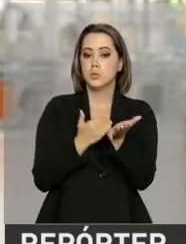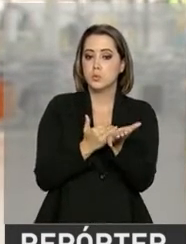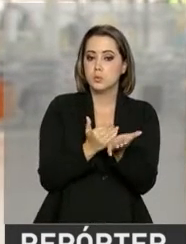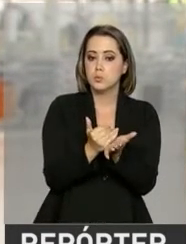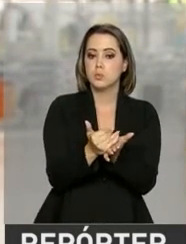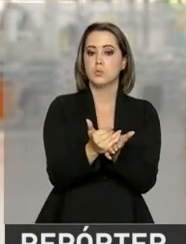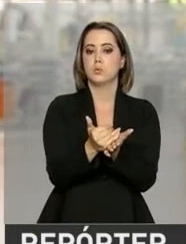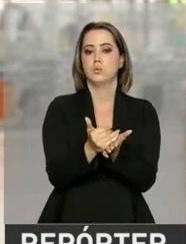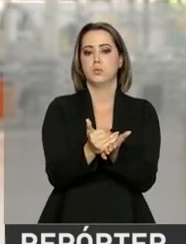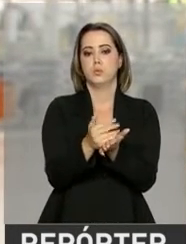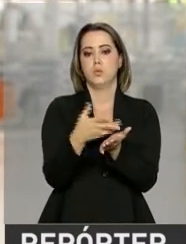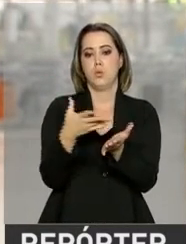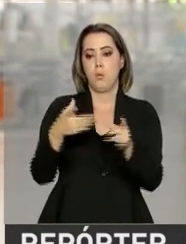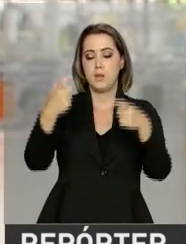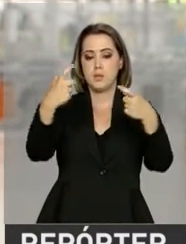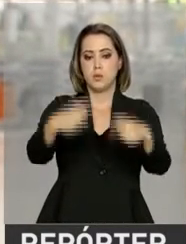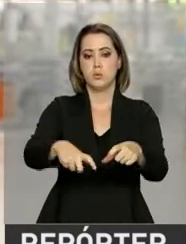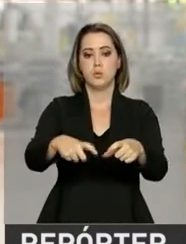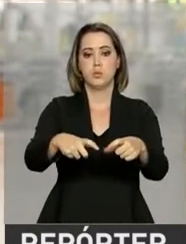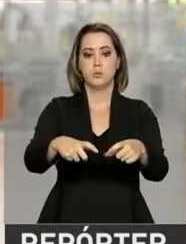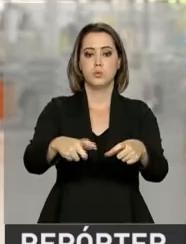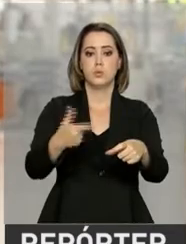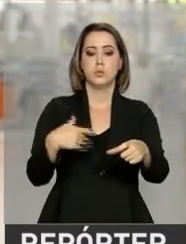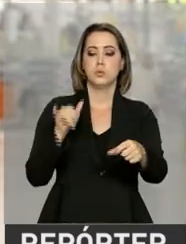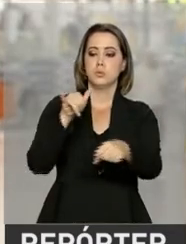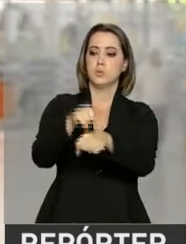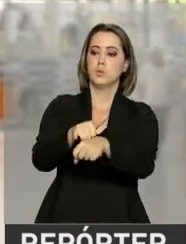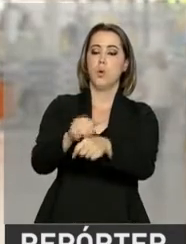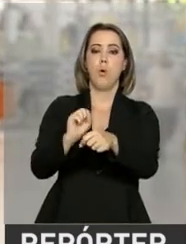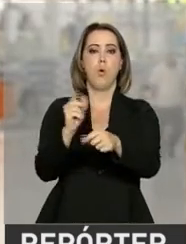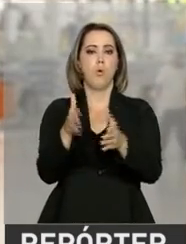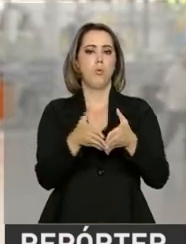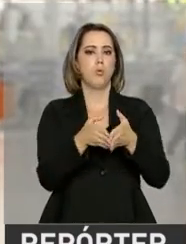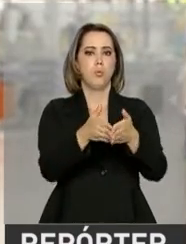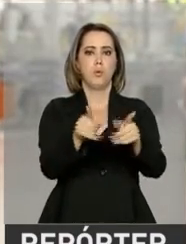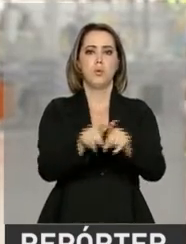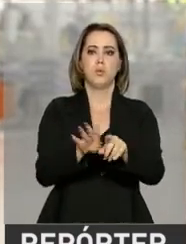momento que você aloca sua carga no aeroporto, no porto, até o momento que ela é embarcada.